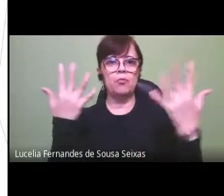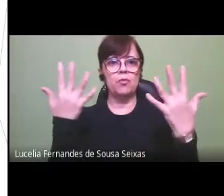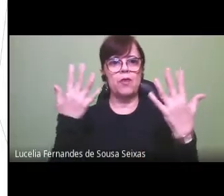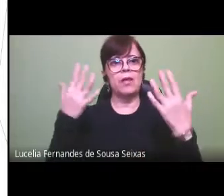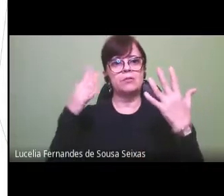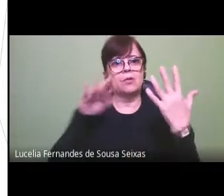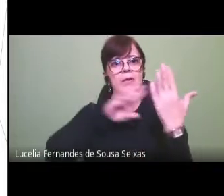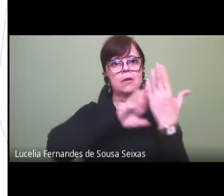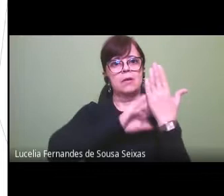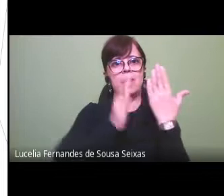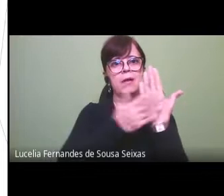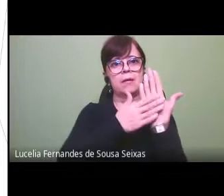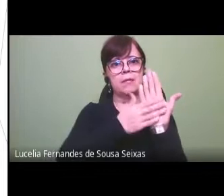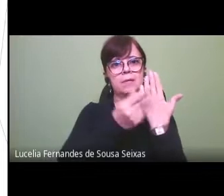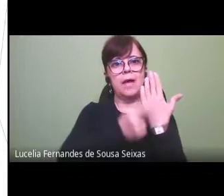Como é que eu faço?